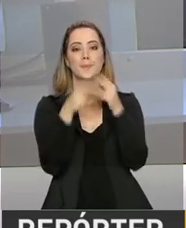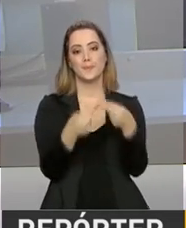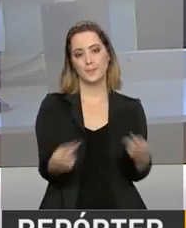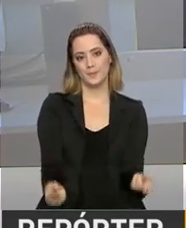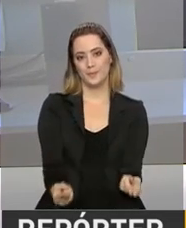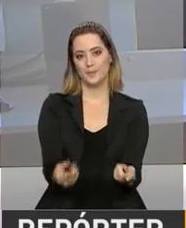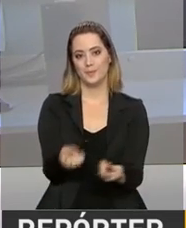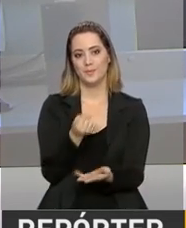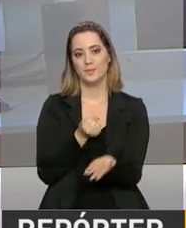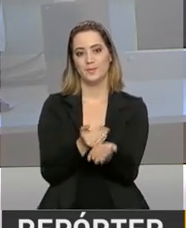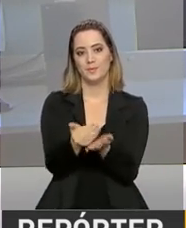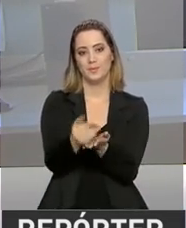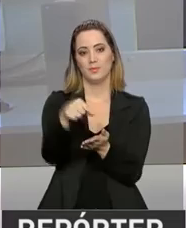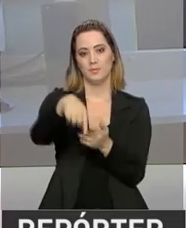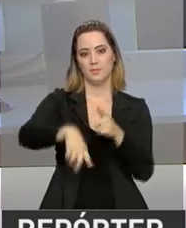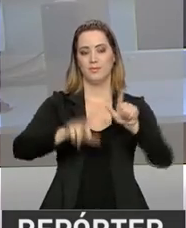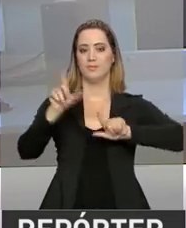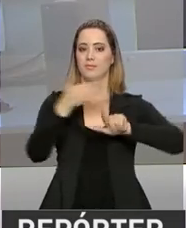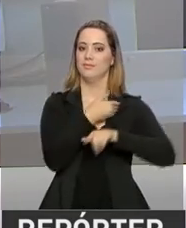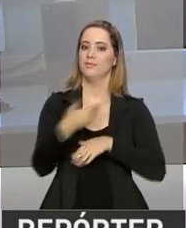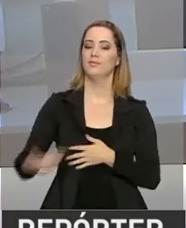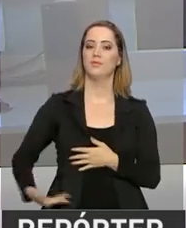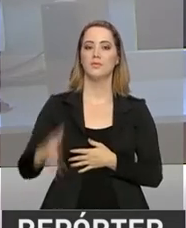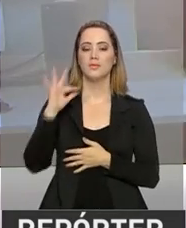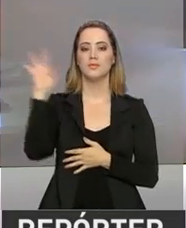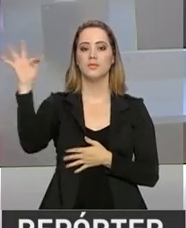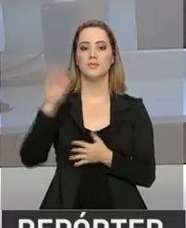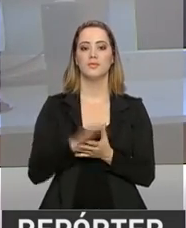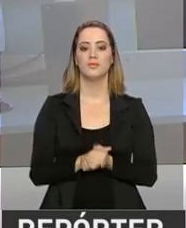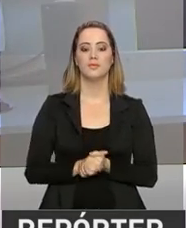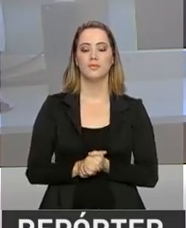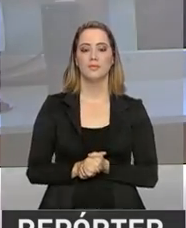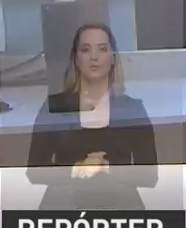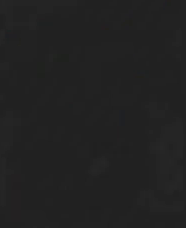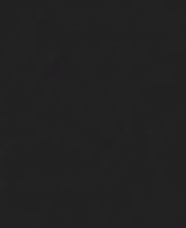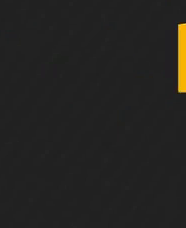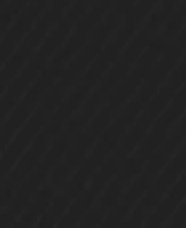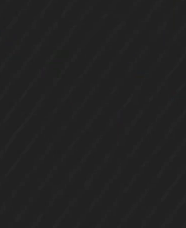sociais continue com a gente e nbr a tv do governo federal